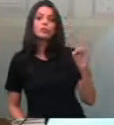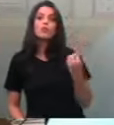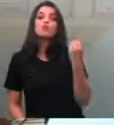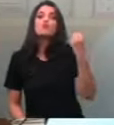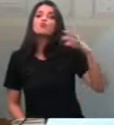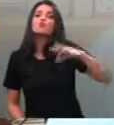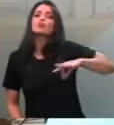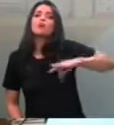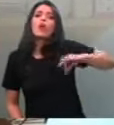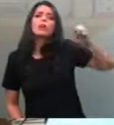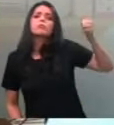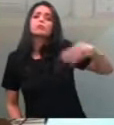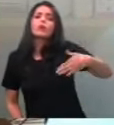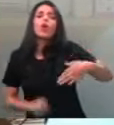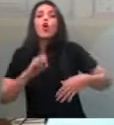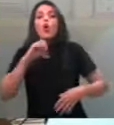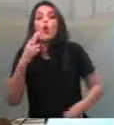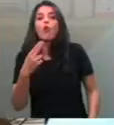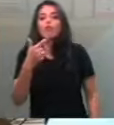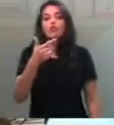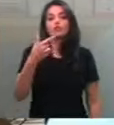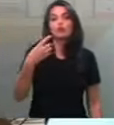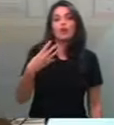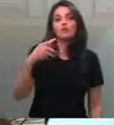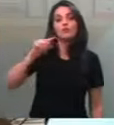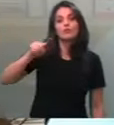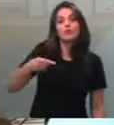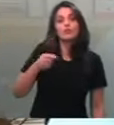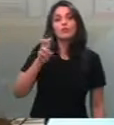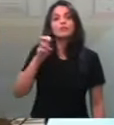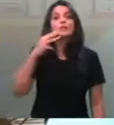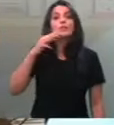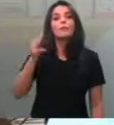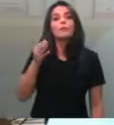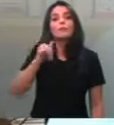mínimo, ou 24,5 milhões de pessoas.